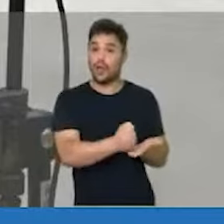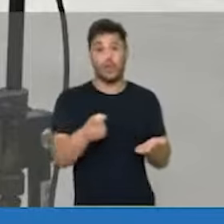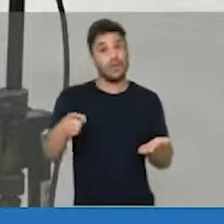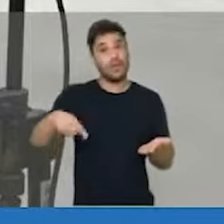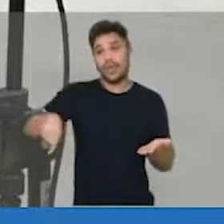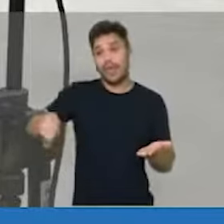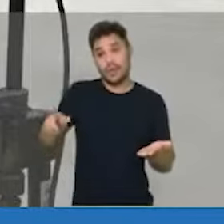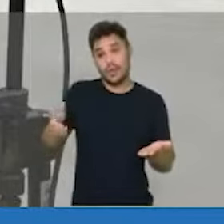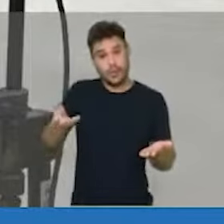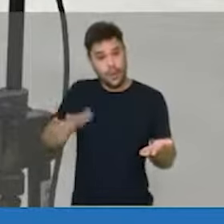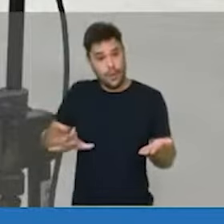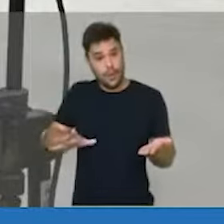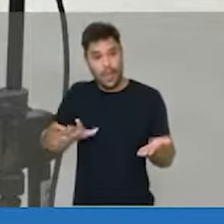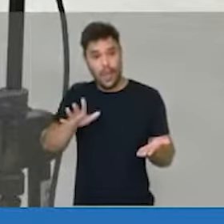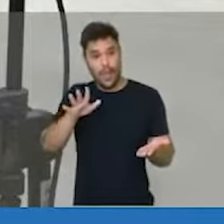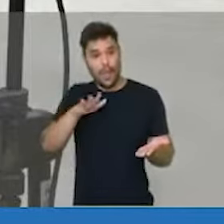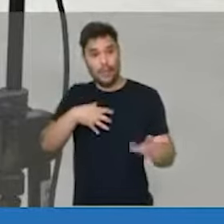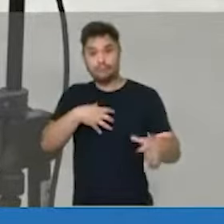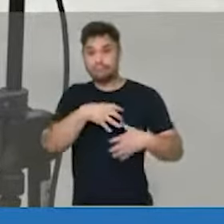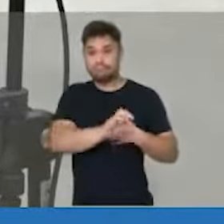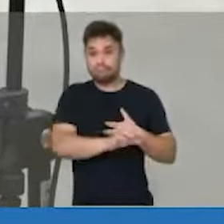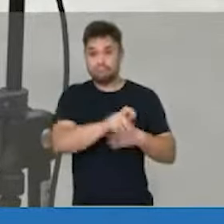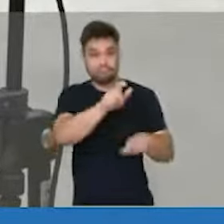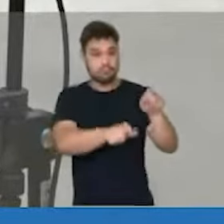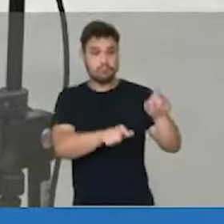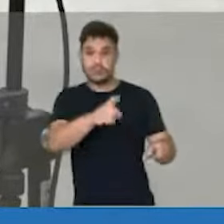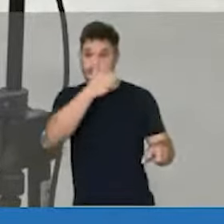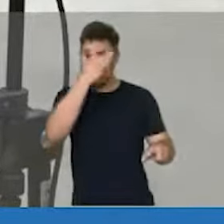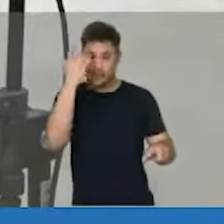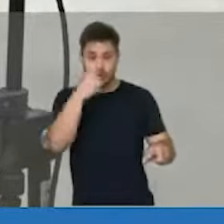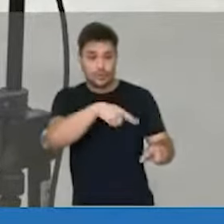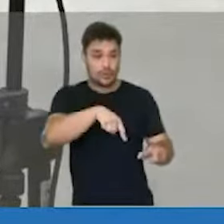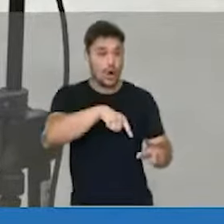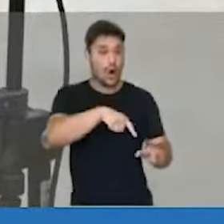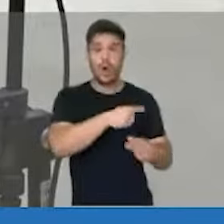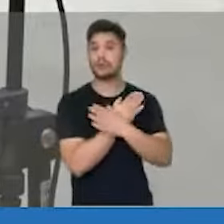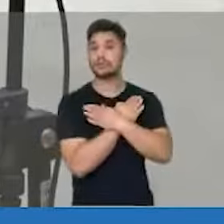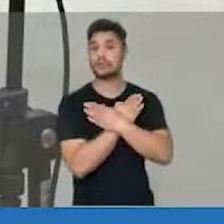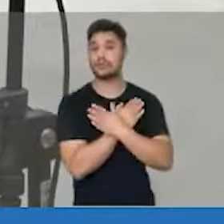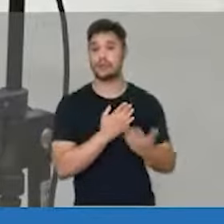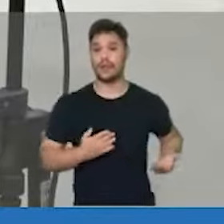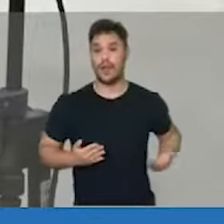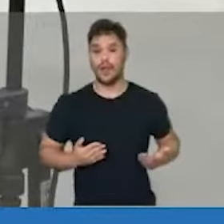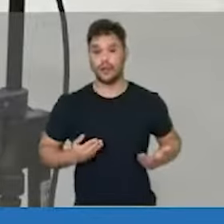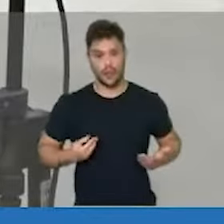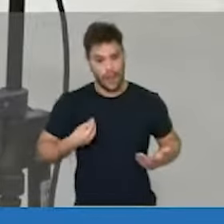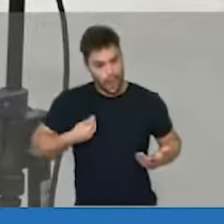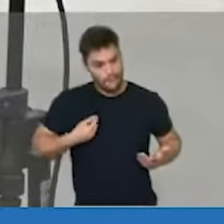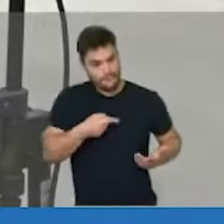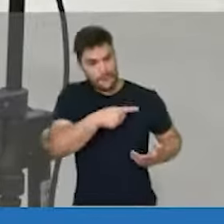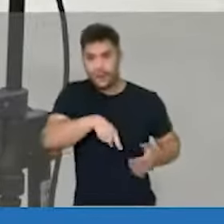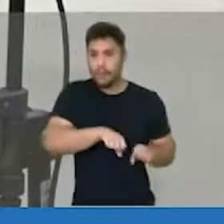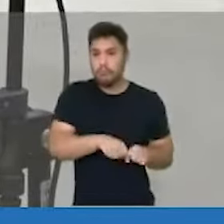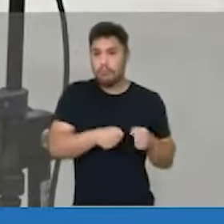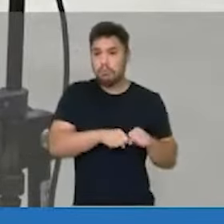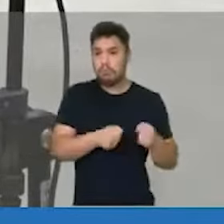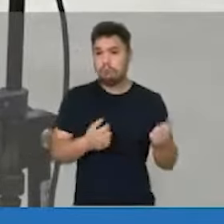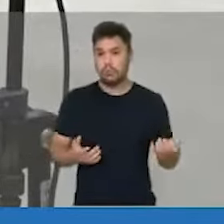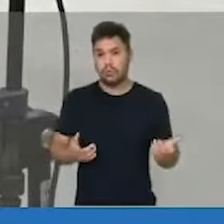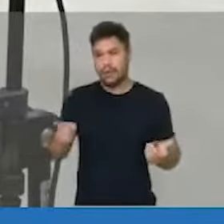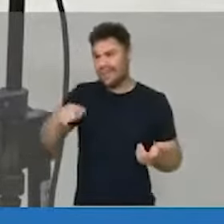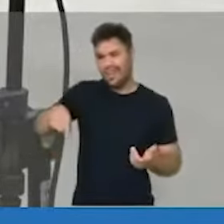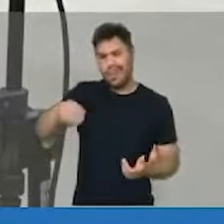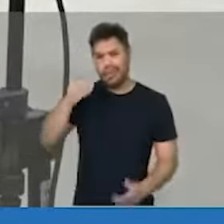qualquer tipo de olhar para as pessoas que estão desempregadas e com a sua vida também destruída. Isso não importa.